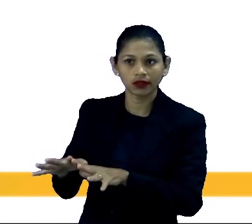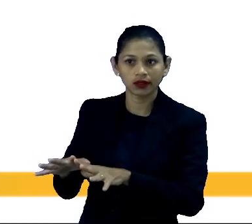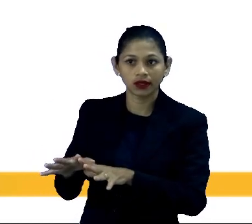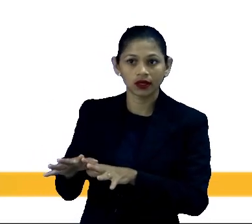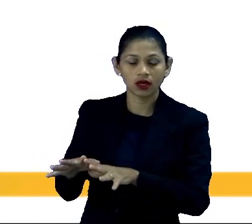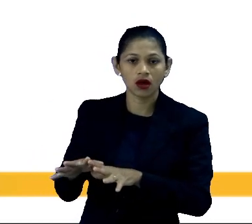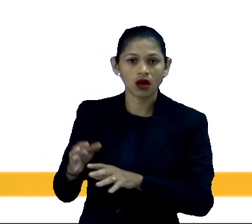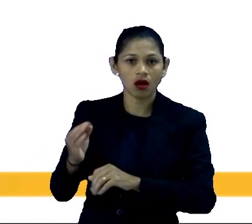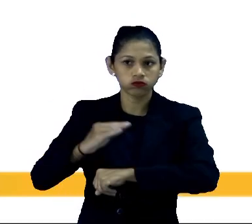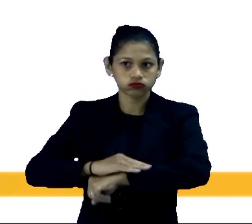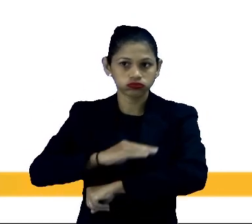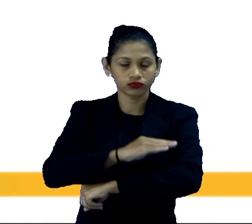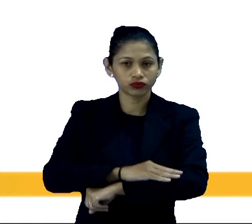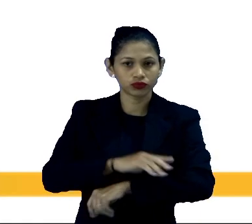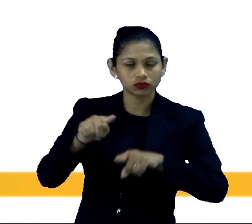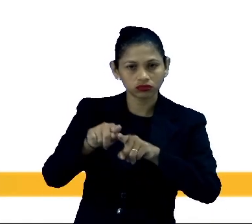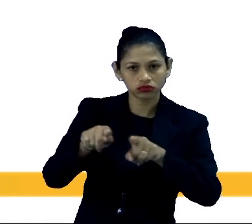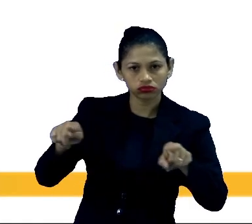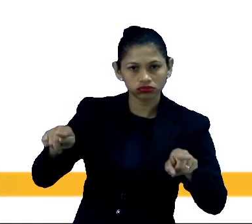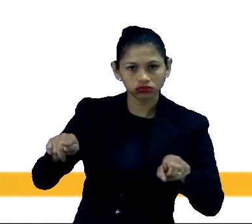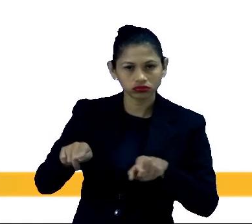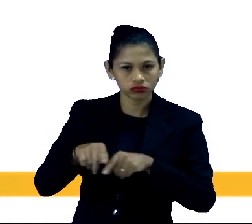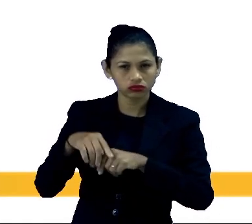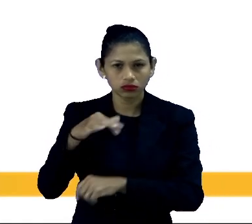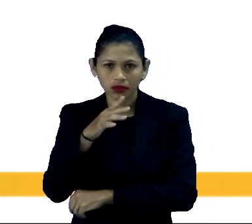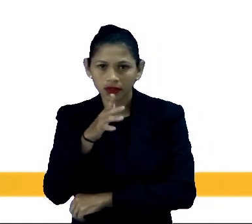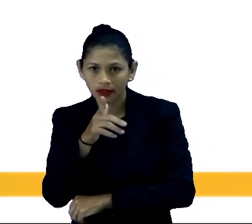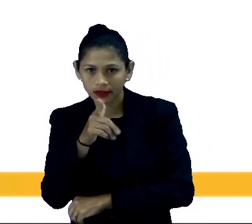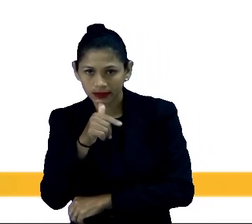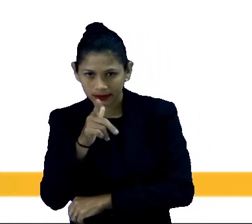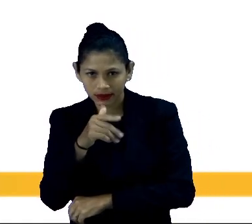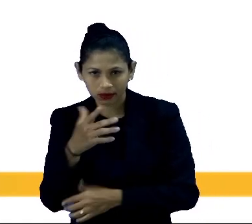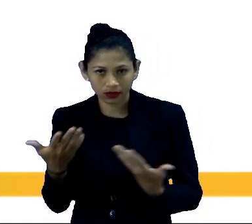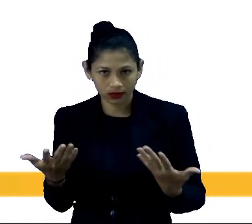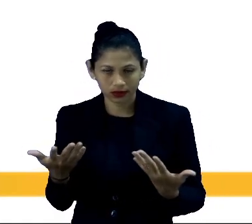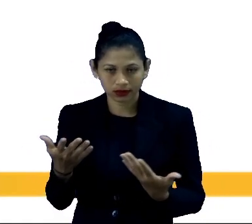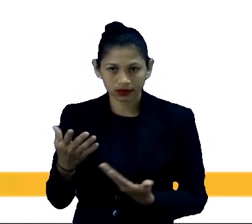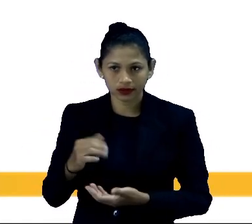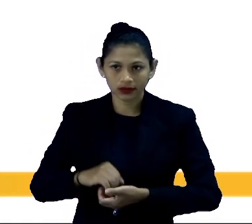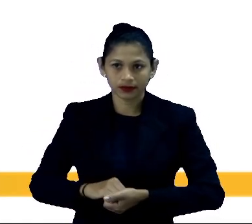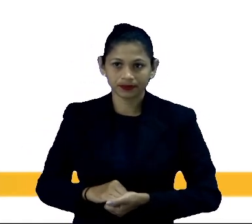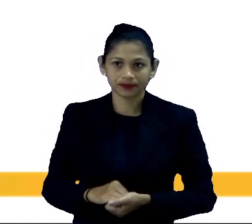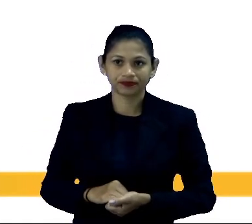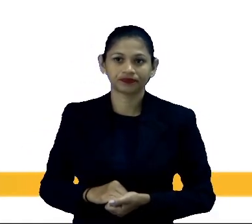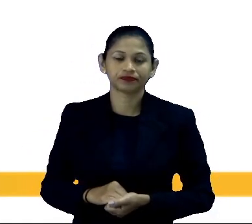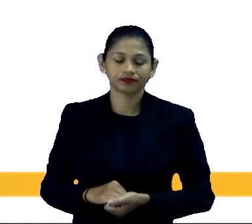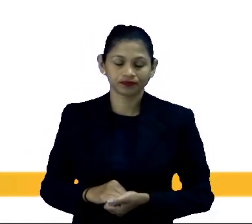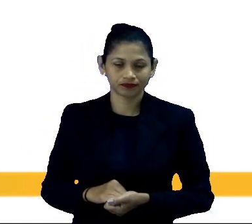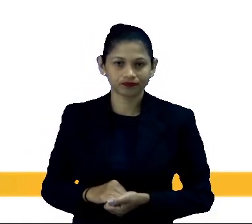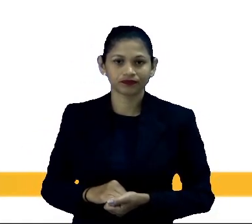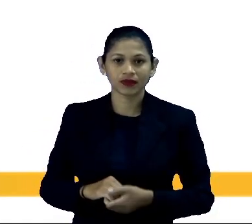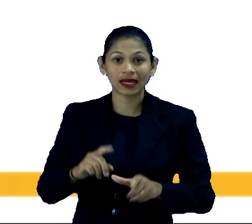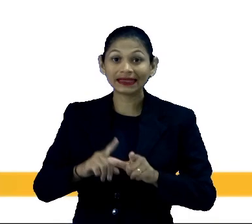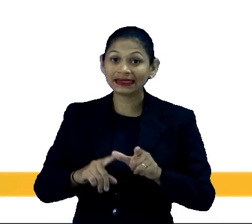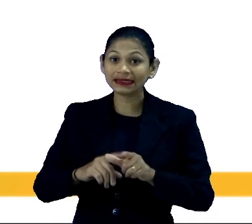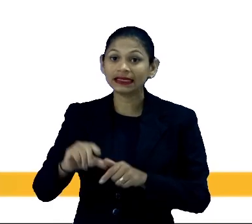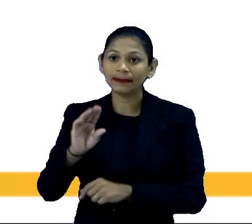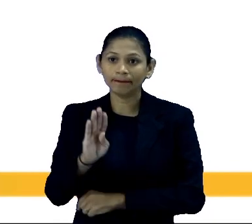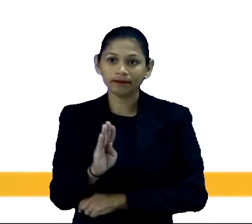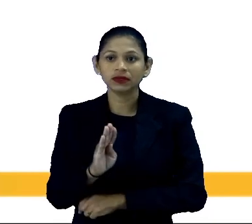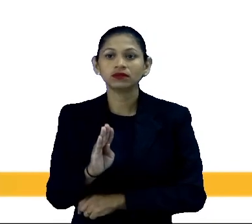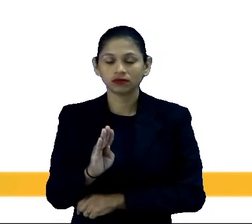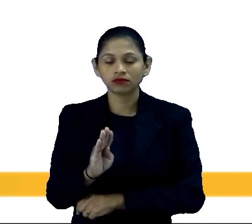essa narrativa? Qual é esse fato? Já pensaram aí? O homem ter agarrado o